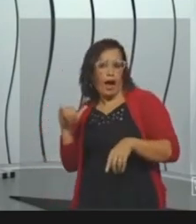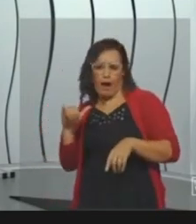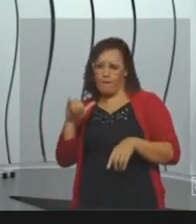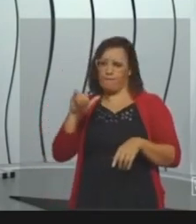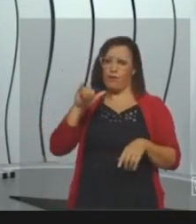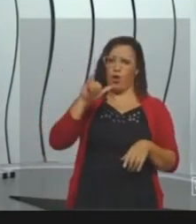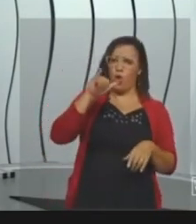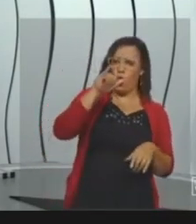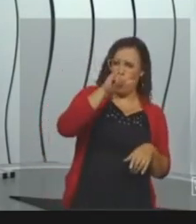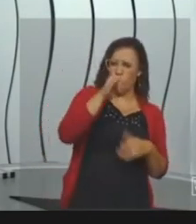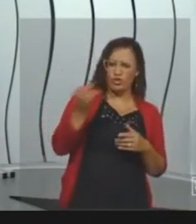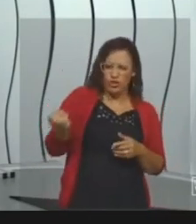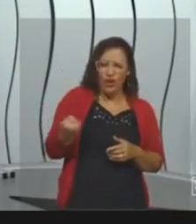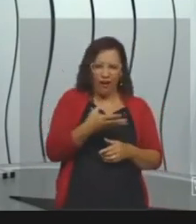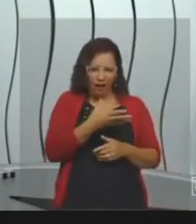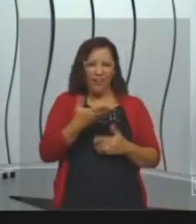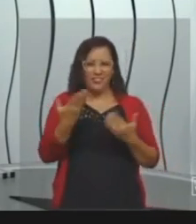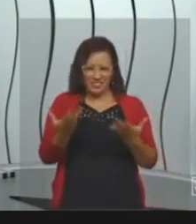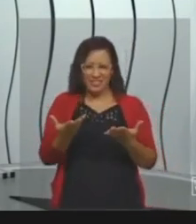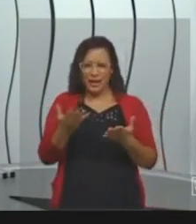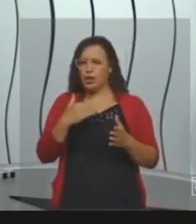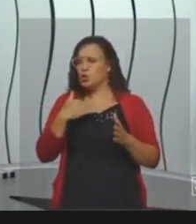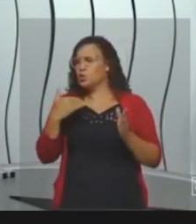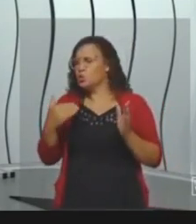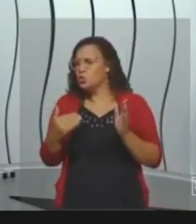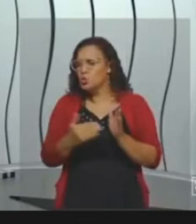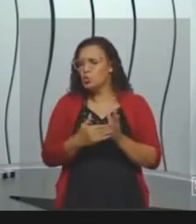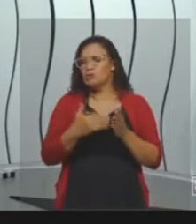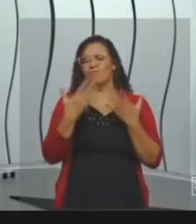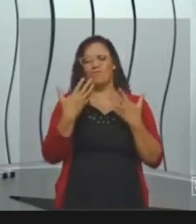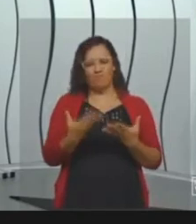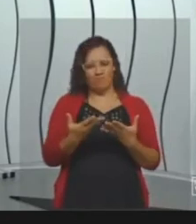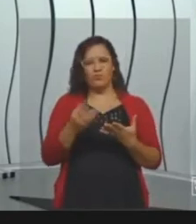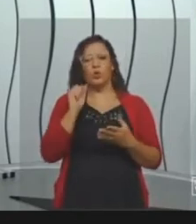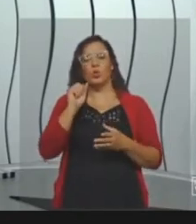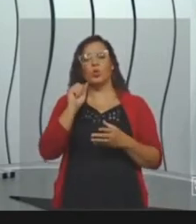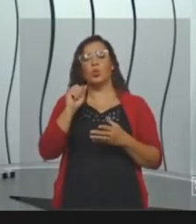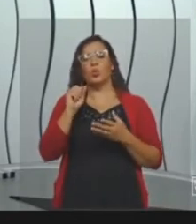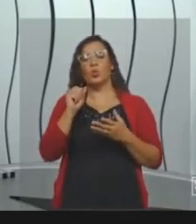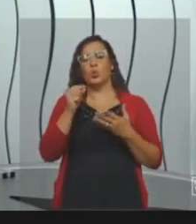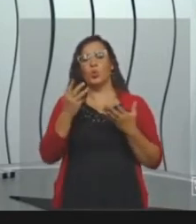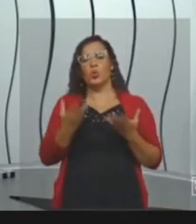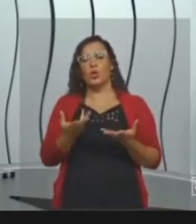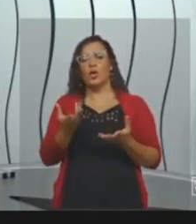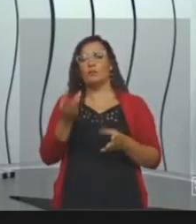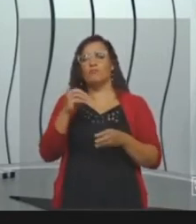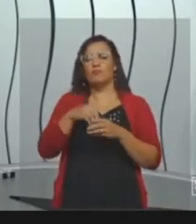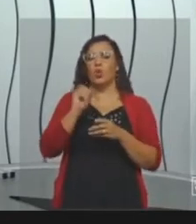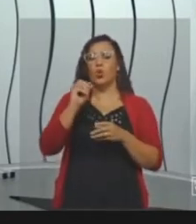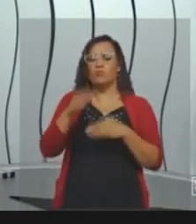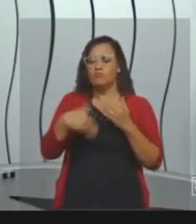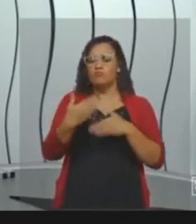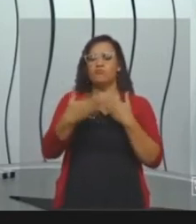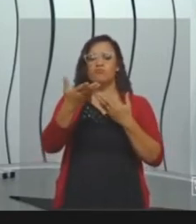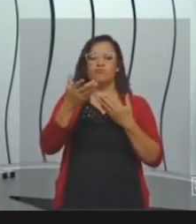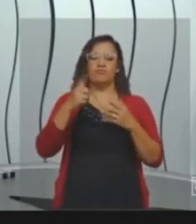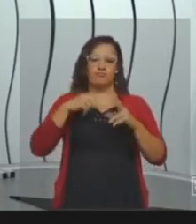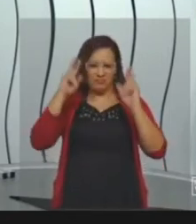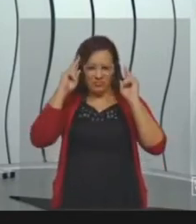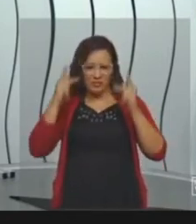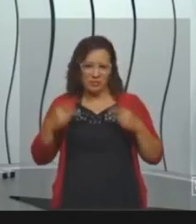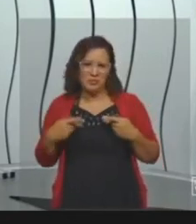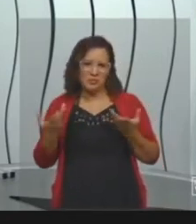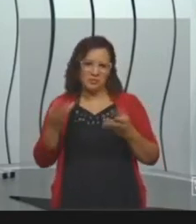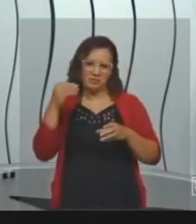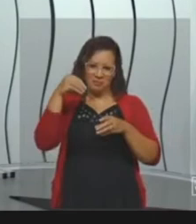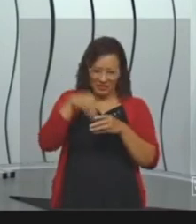aviões modernos. Tudo isso contribuiu fortemente para o desenvolvimento do ser humano, principalmente